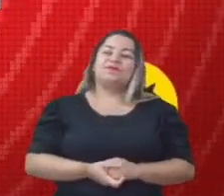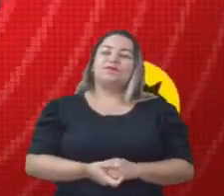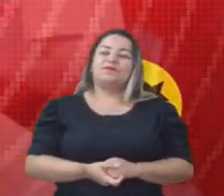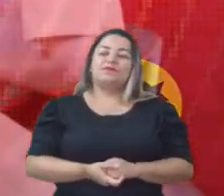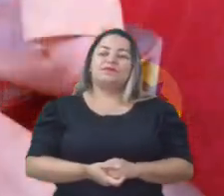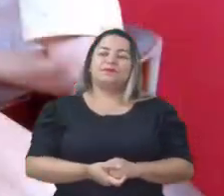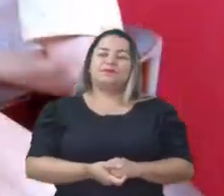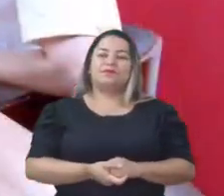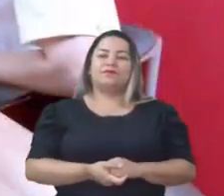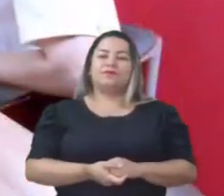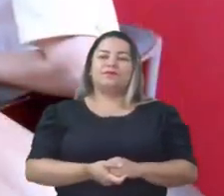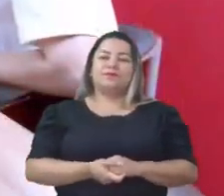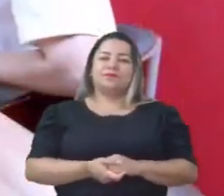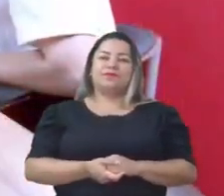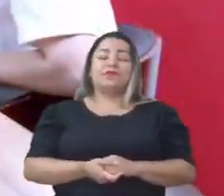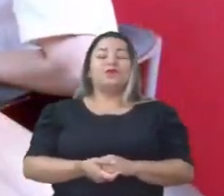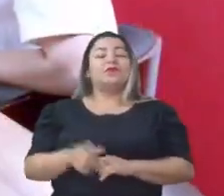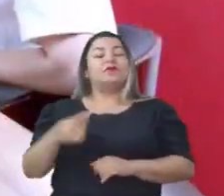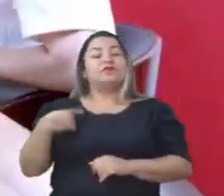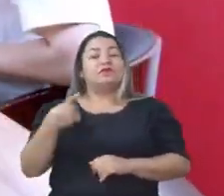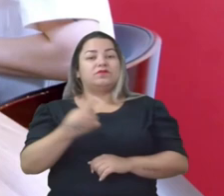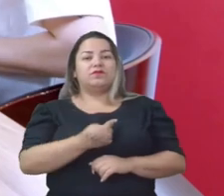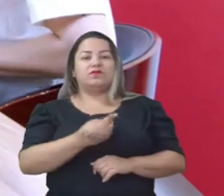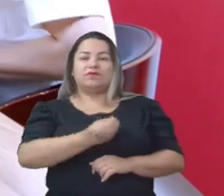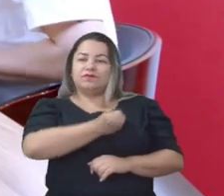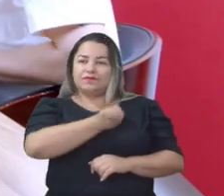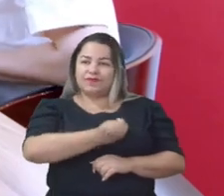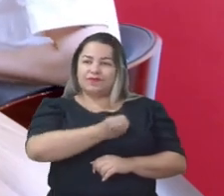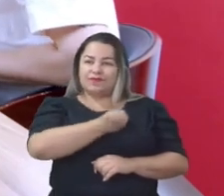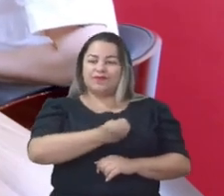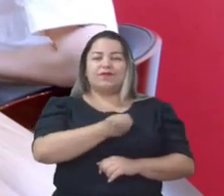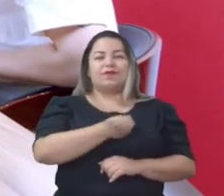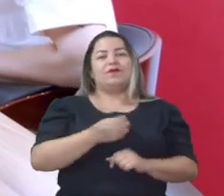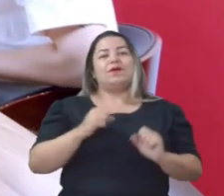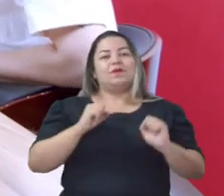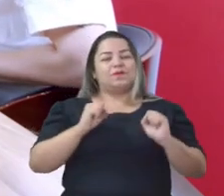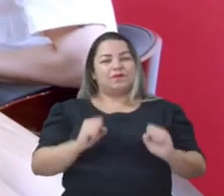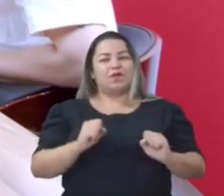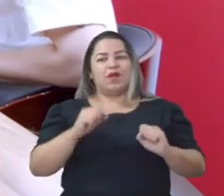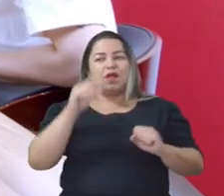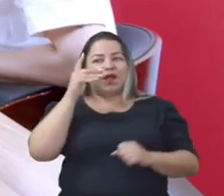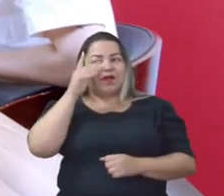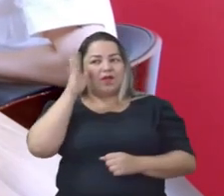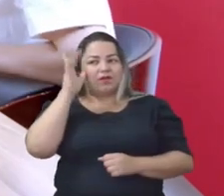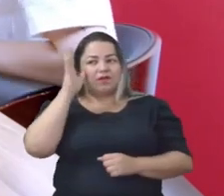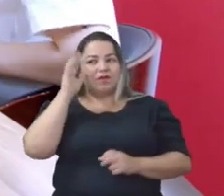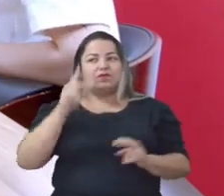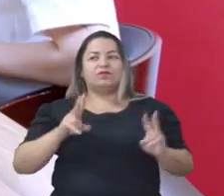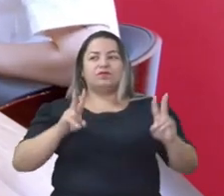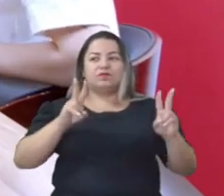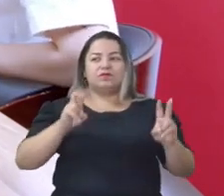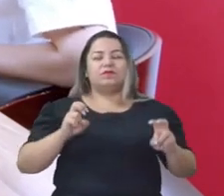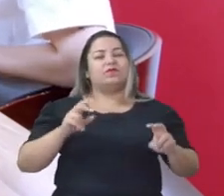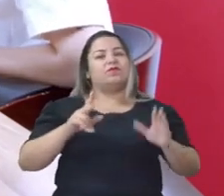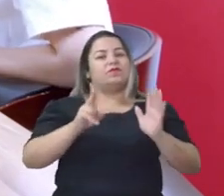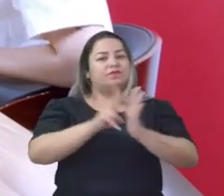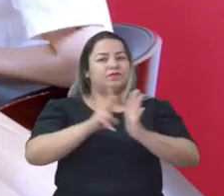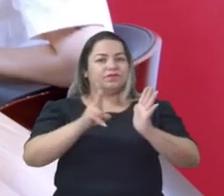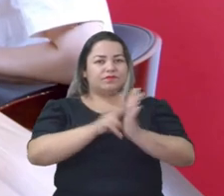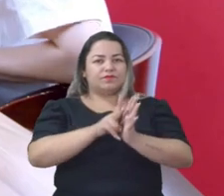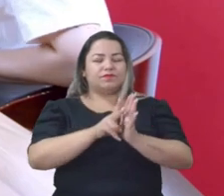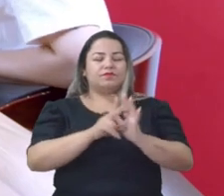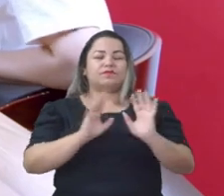É um novo quadro que a gente tá aqui e a gente vai trazer algumas curiosidades sobre os povos